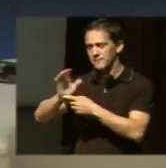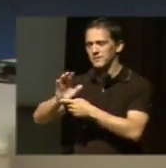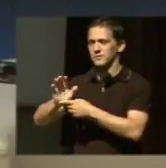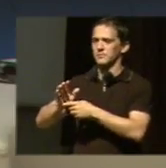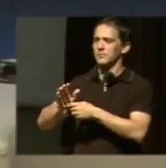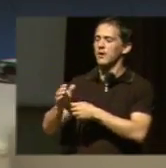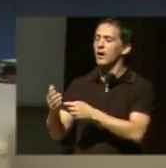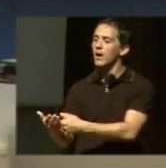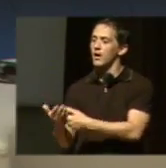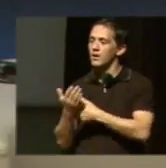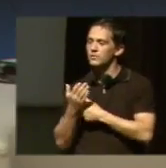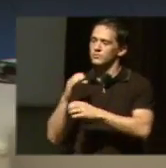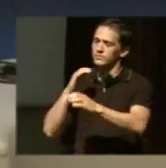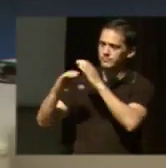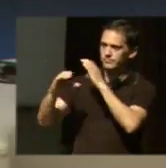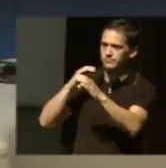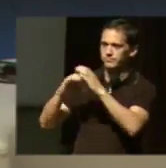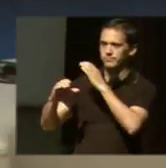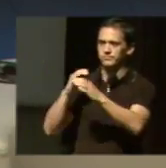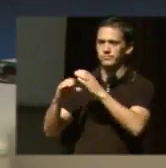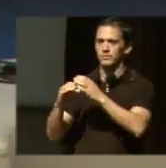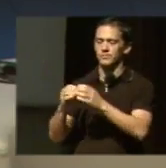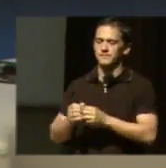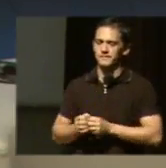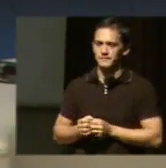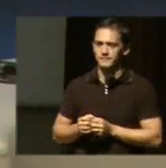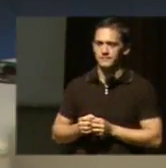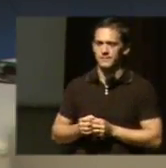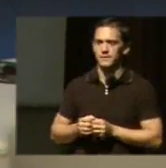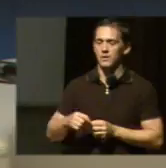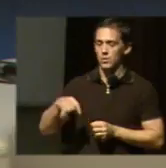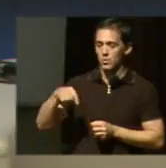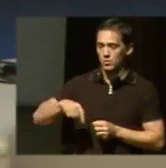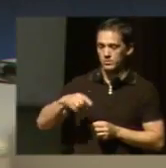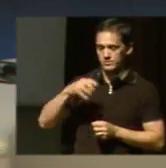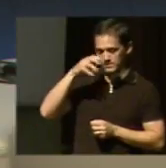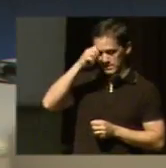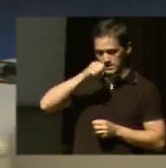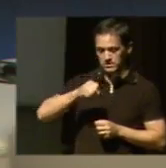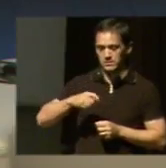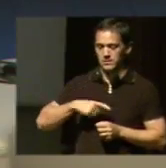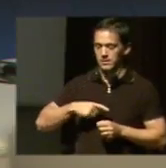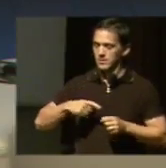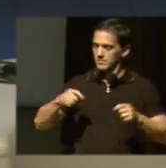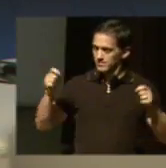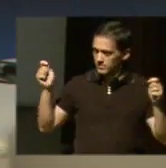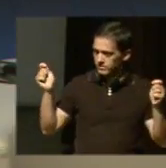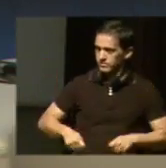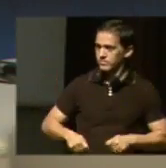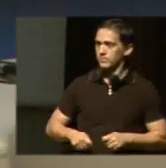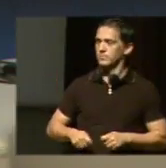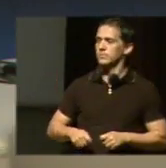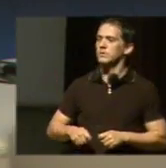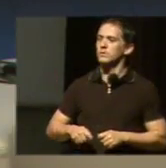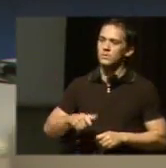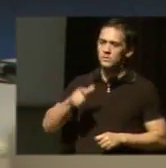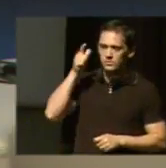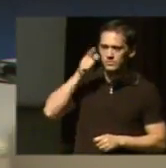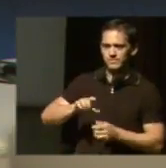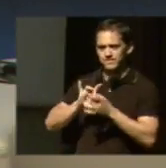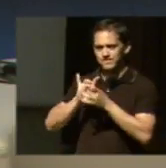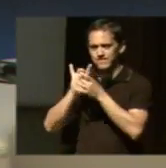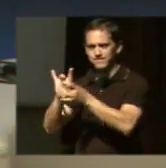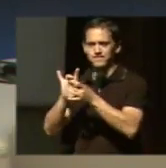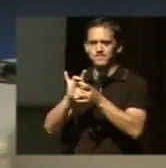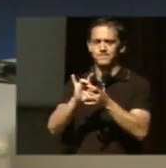Michael mostrou, tem um grande potencial exatamente para lidar com medos, com barreiras, com